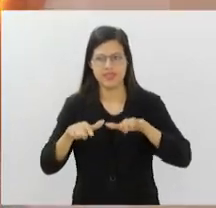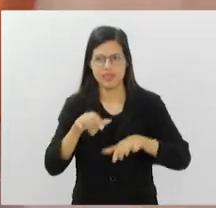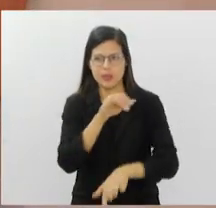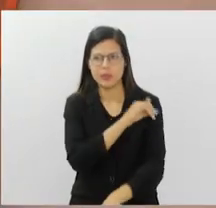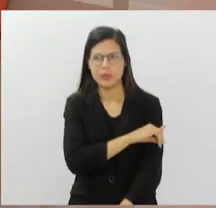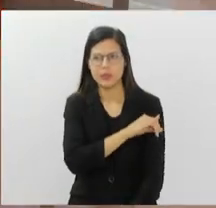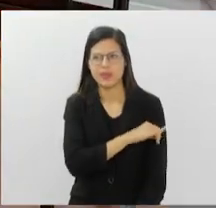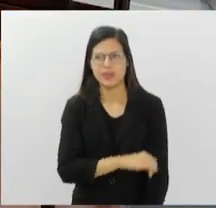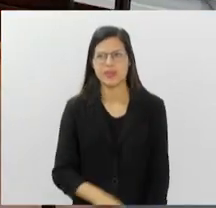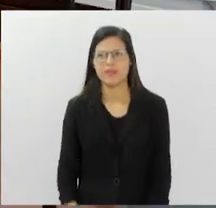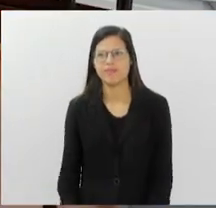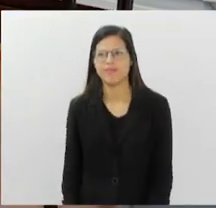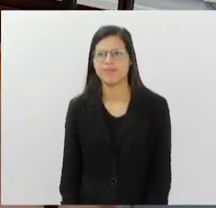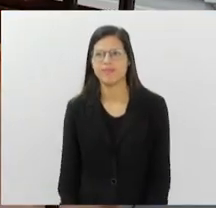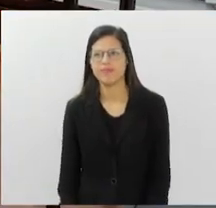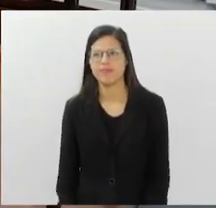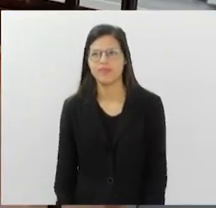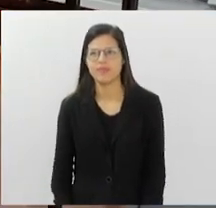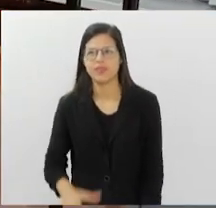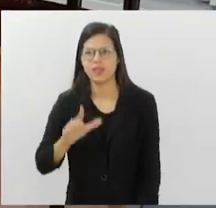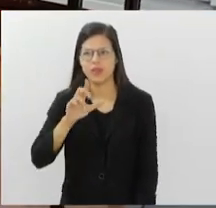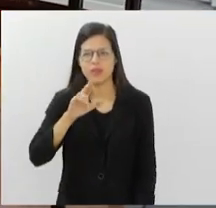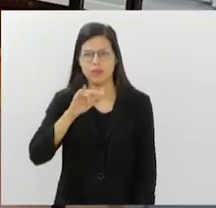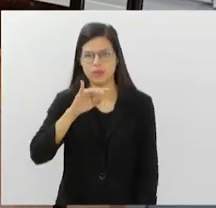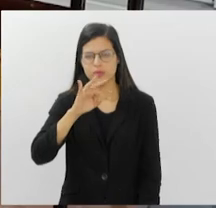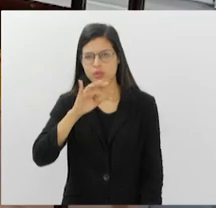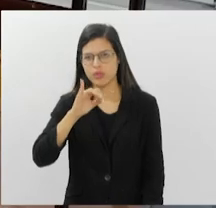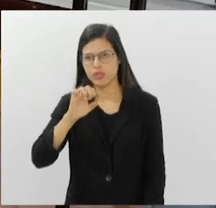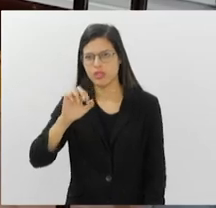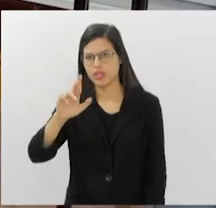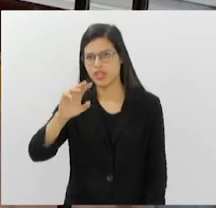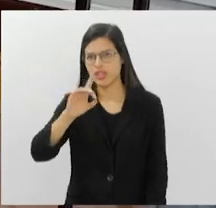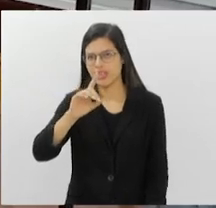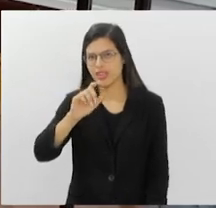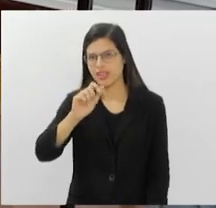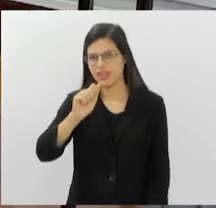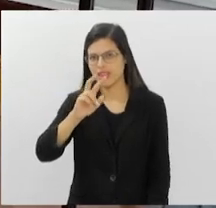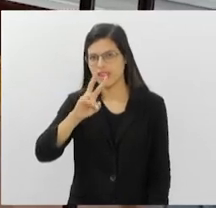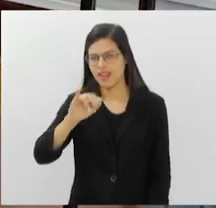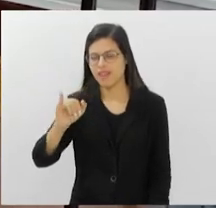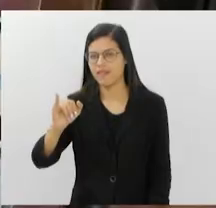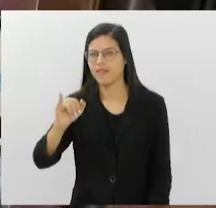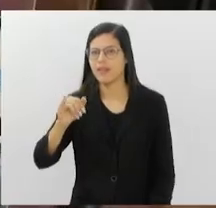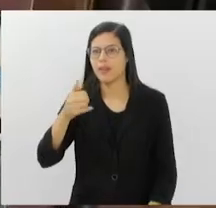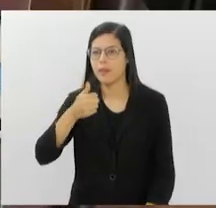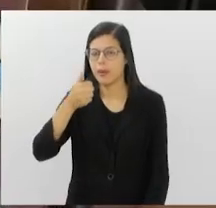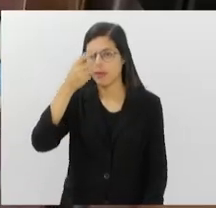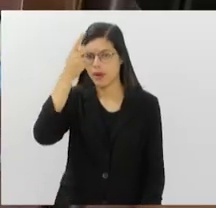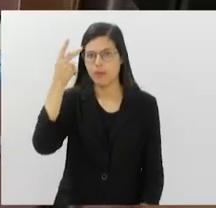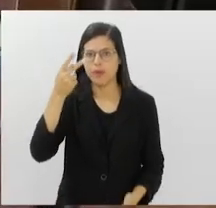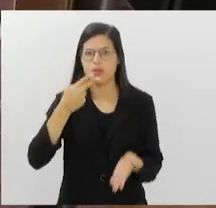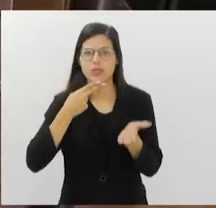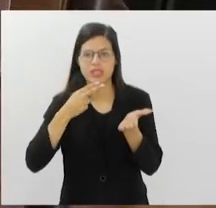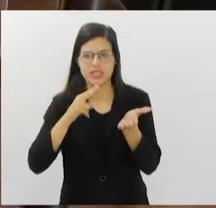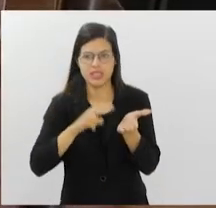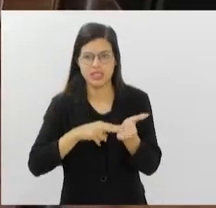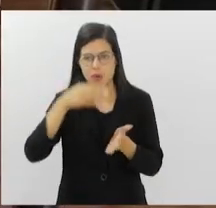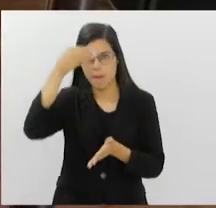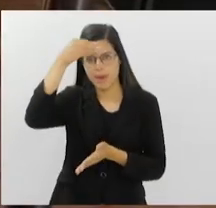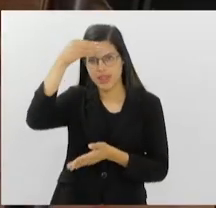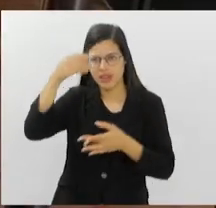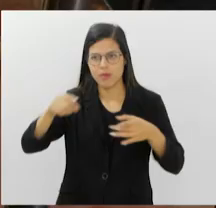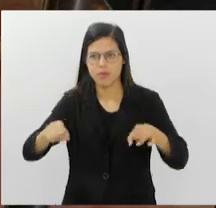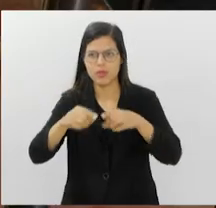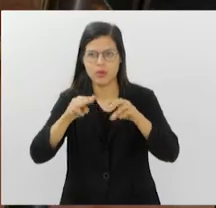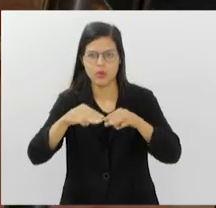Janeiro. O luthier Davi Lopes foi a primeira pessoa a receber o selo Padrinho Musical do Museu da Imagem